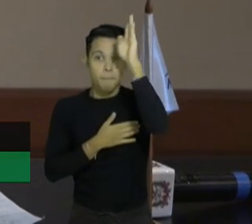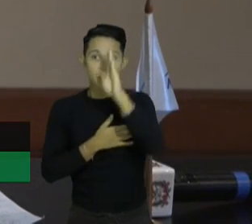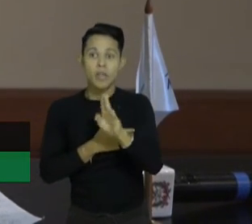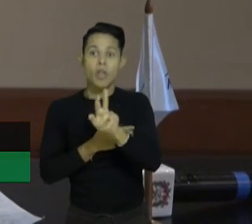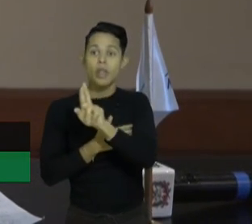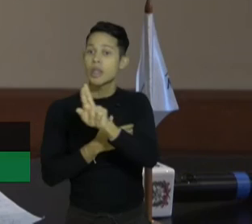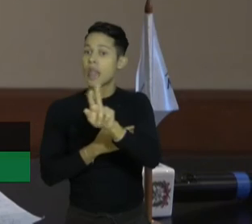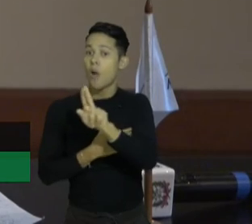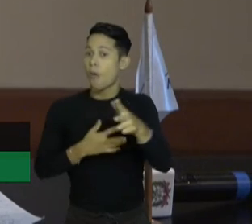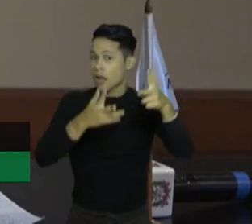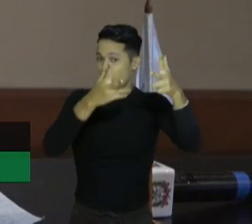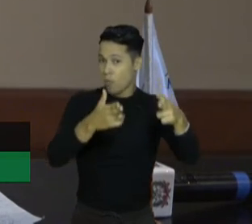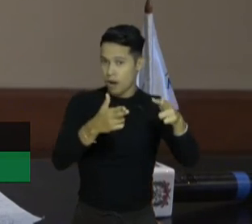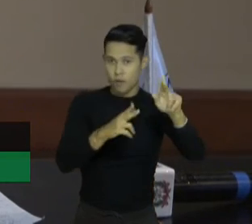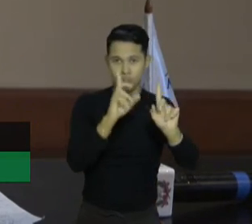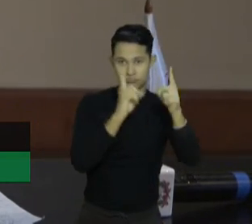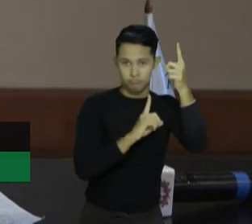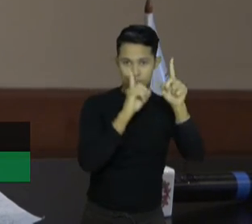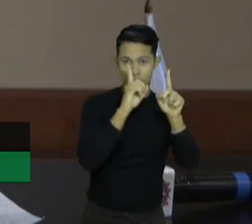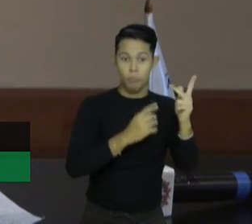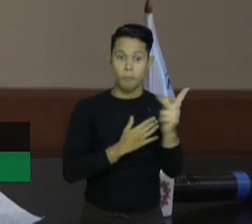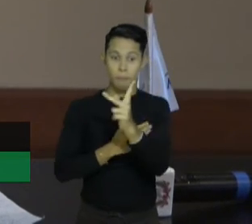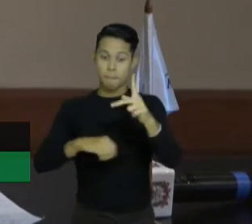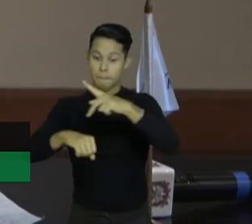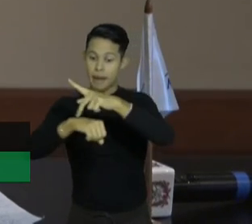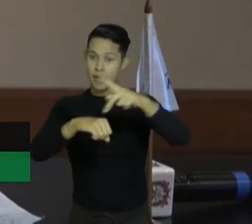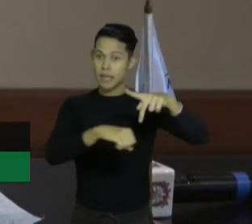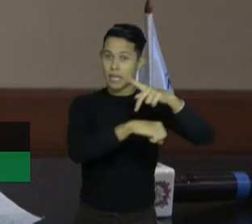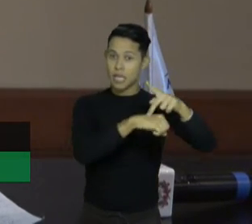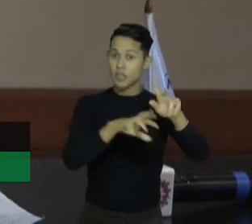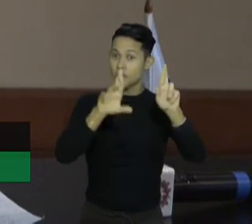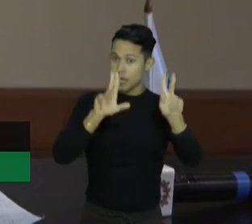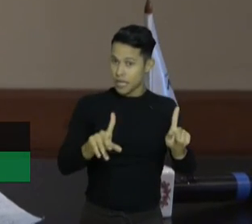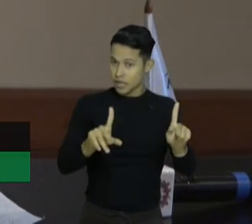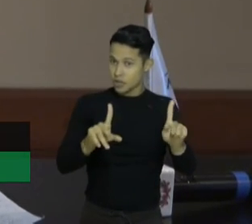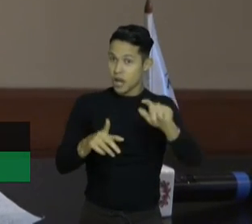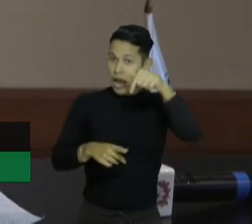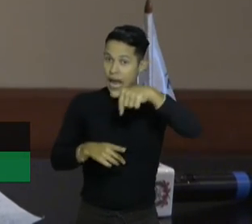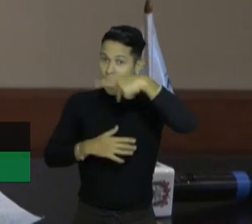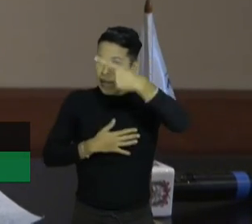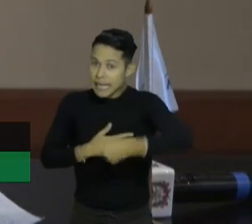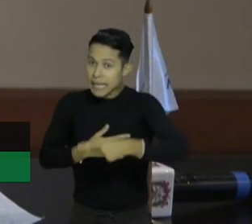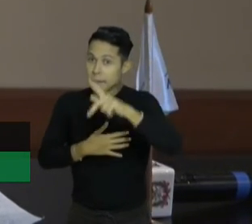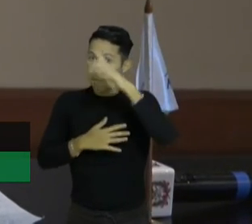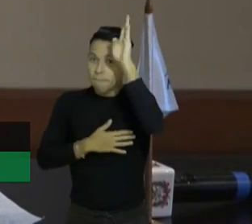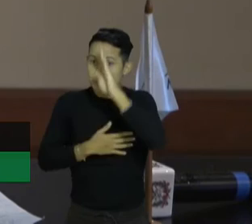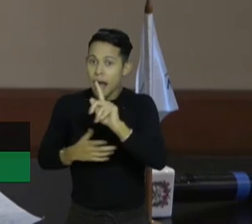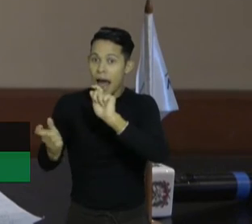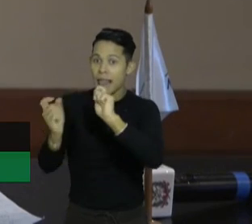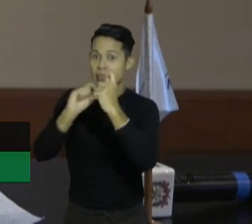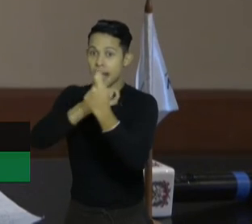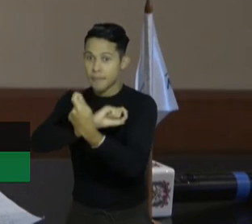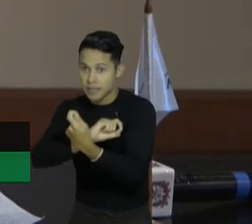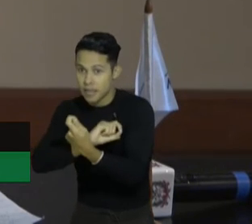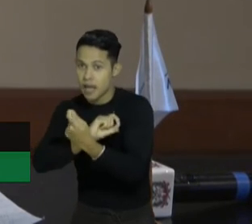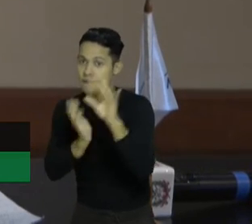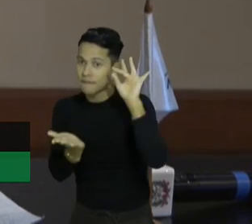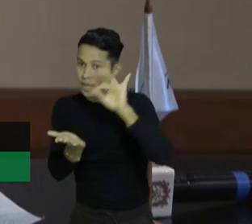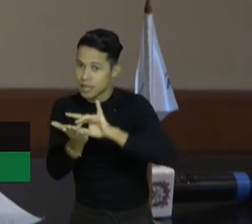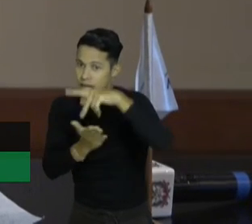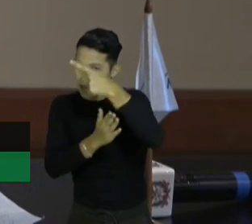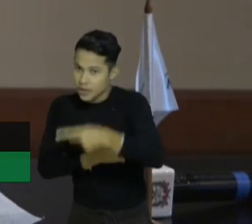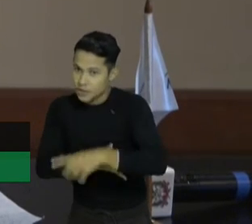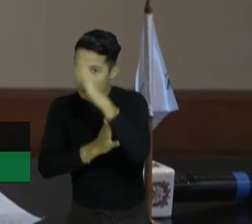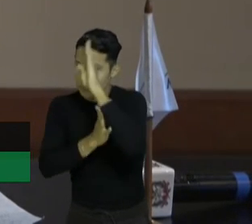tá a gente tem que adaptar a nossa estratégia de desenvolvimento à nossa realidade o Brasil é um país muito mais